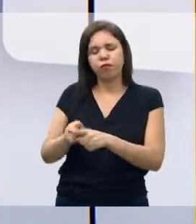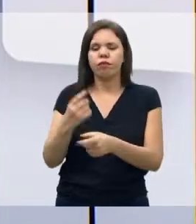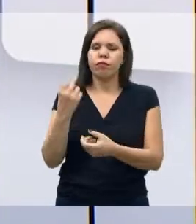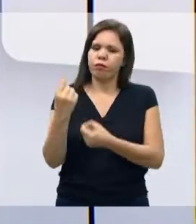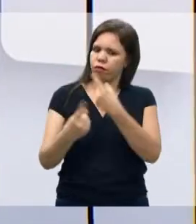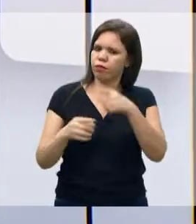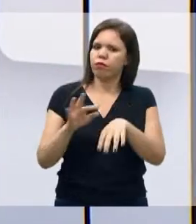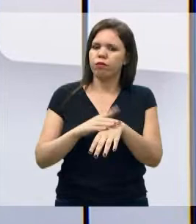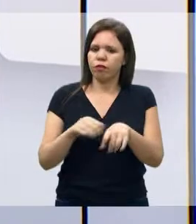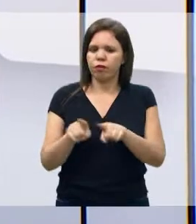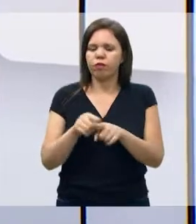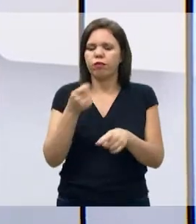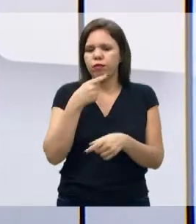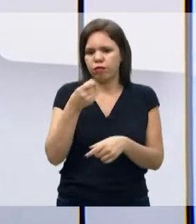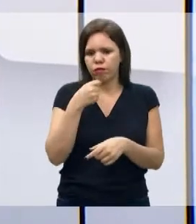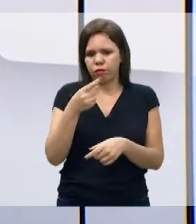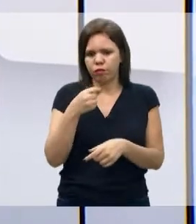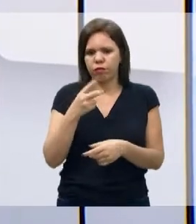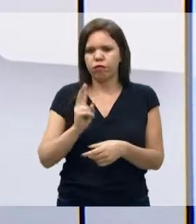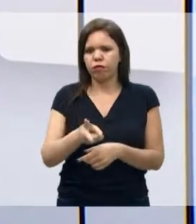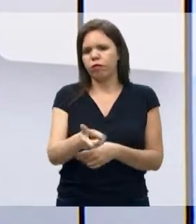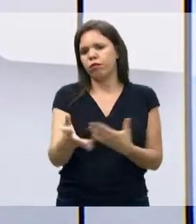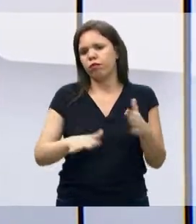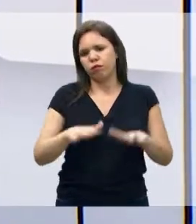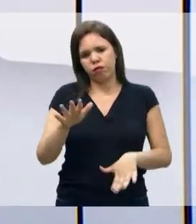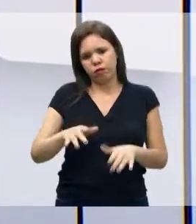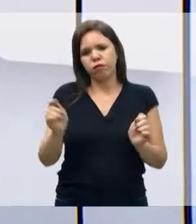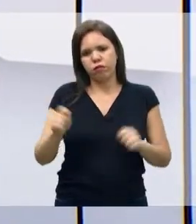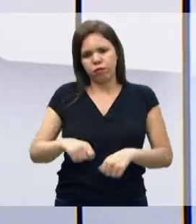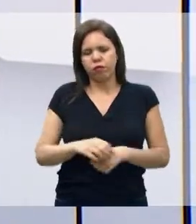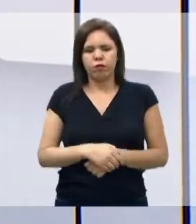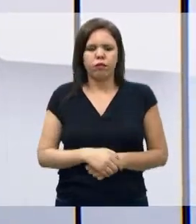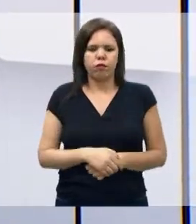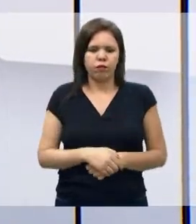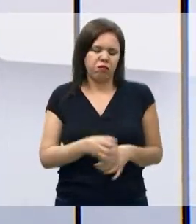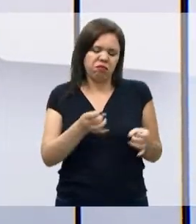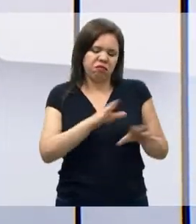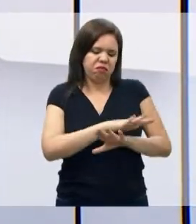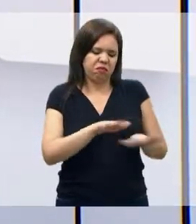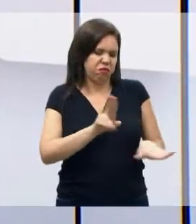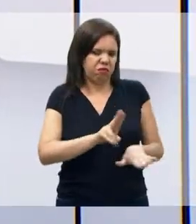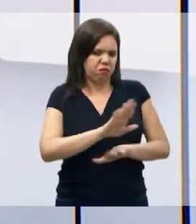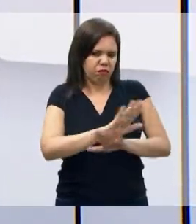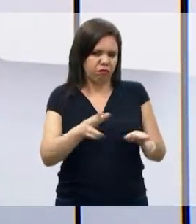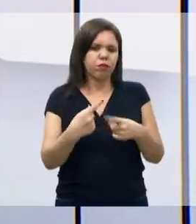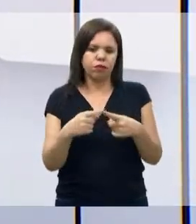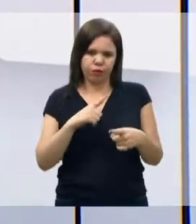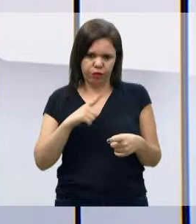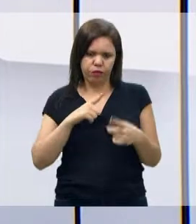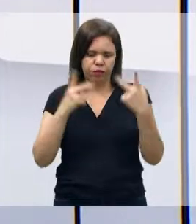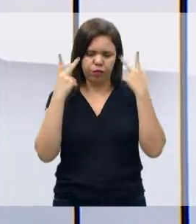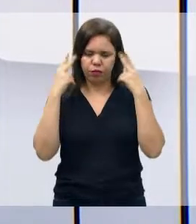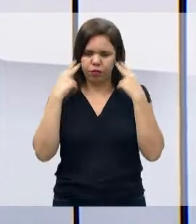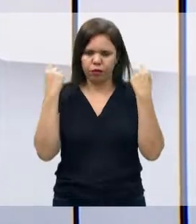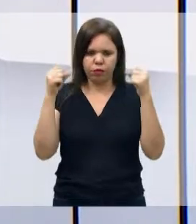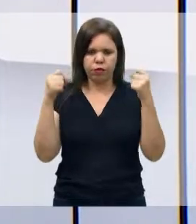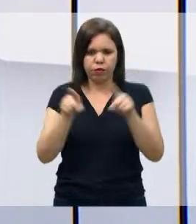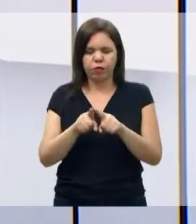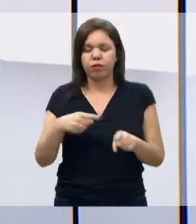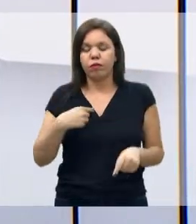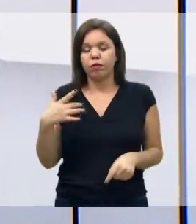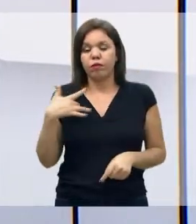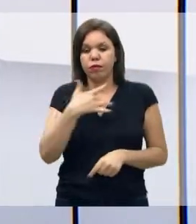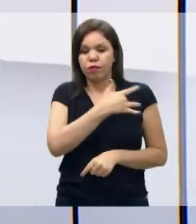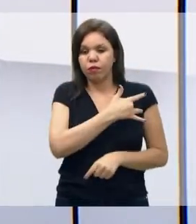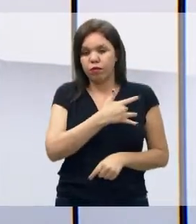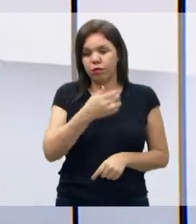doenças e alguns medicamentos que são de uso contínuo, muitas vezes eles possam deixar de utilizar. E outra coisa, né, a saúde mental.